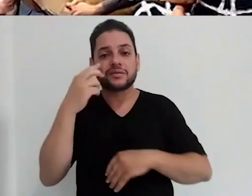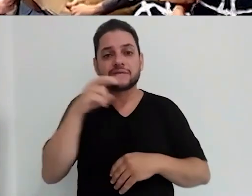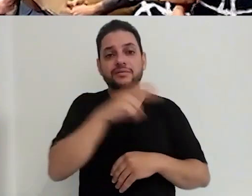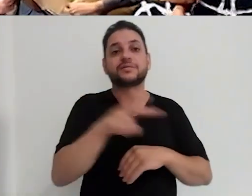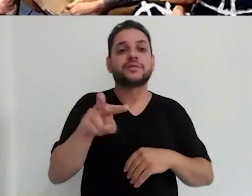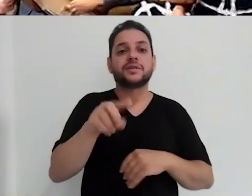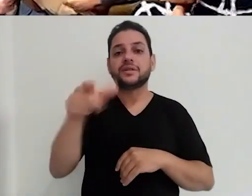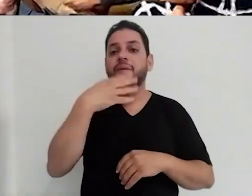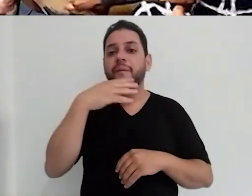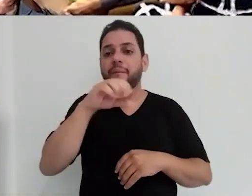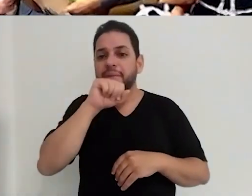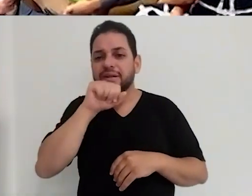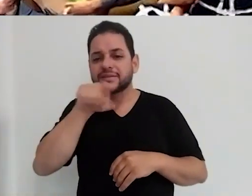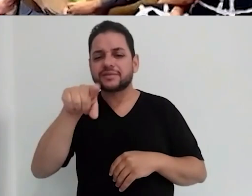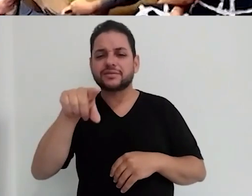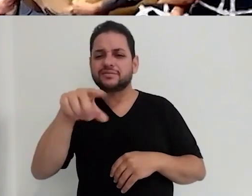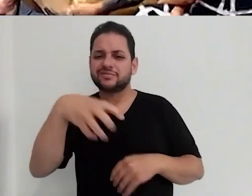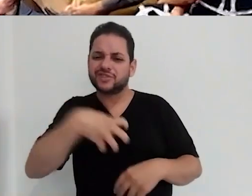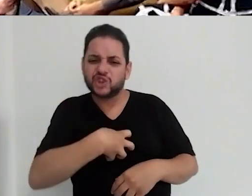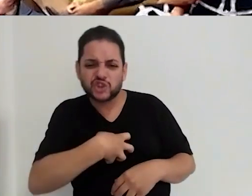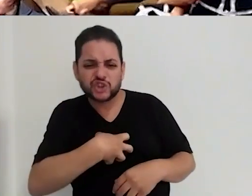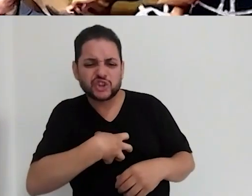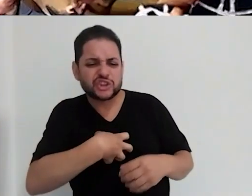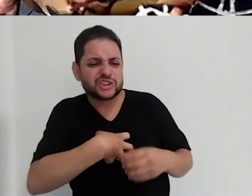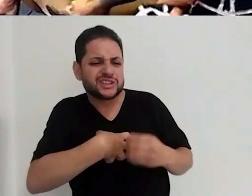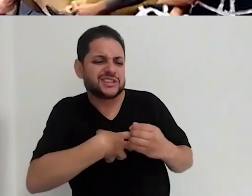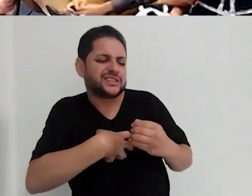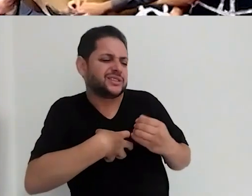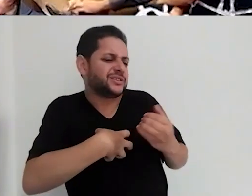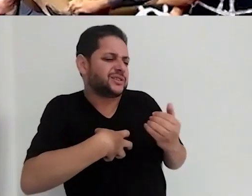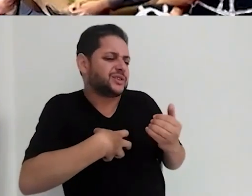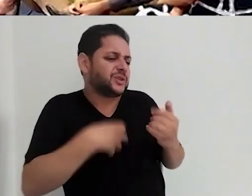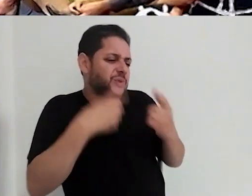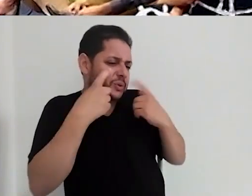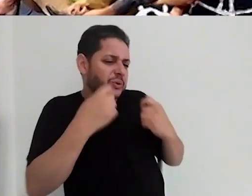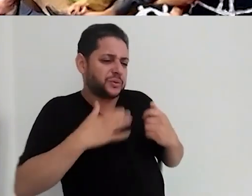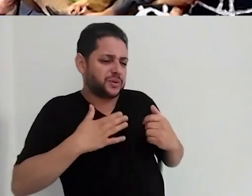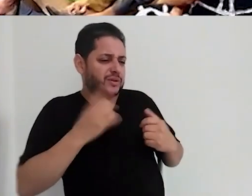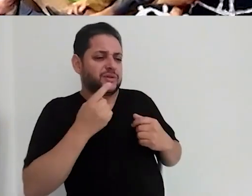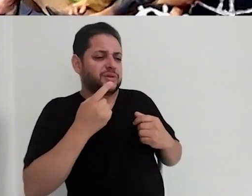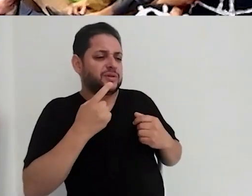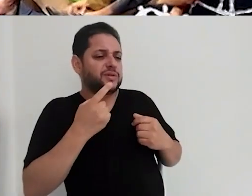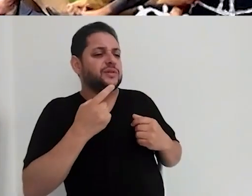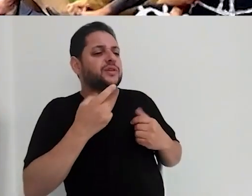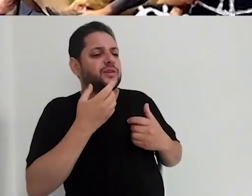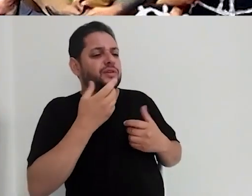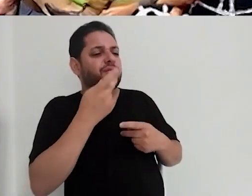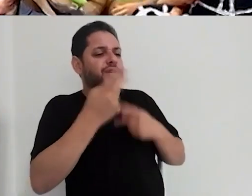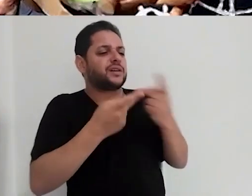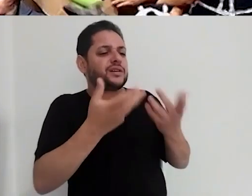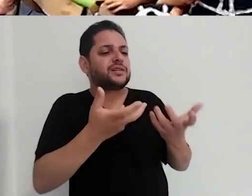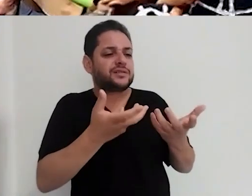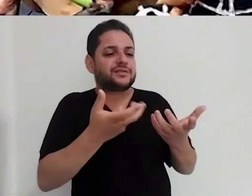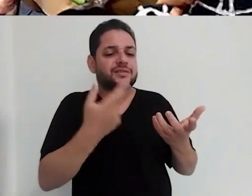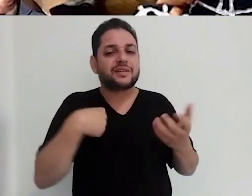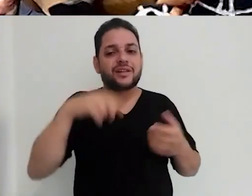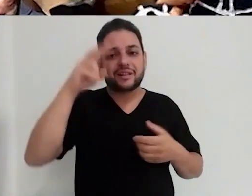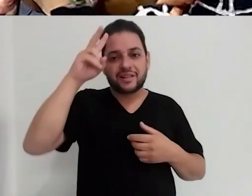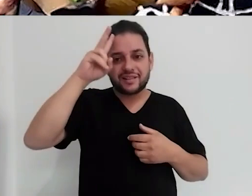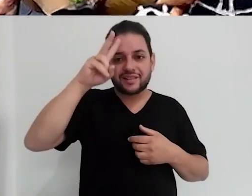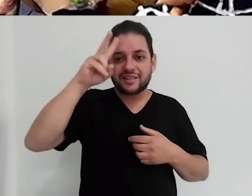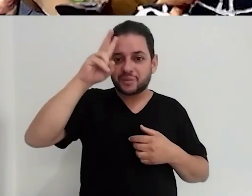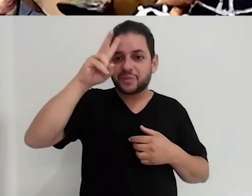se incomodar com o meu choro, para mim, eu quero falar, eu me lembro onde eu estava quando eu ouvi essa parte, porque isso para mim foi muito